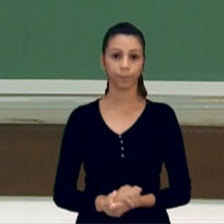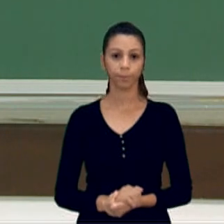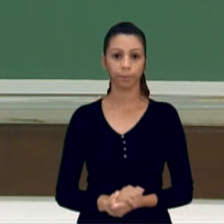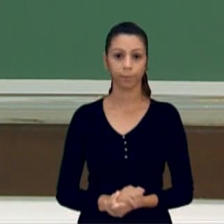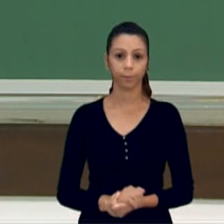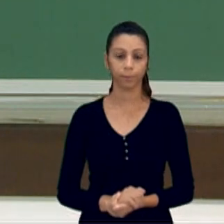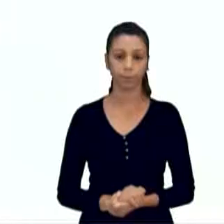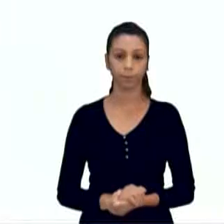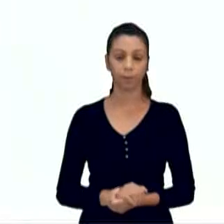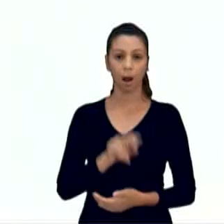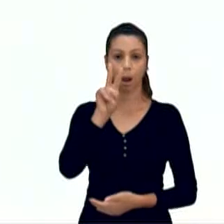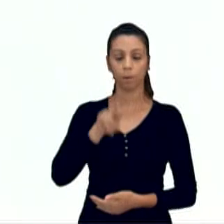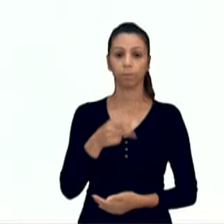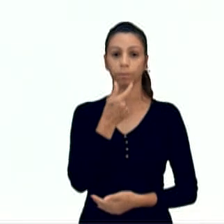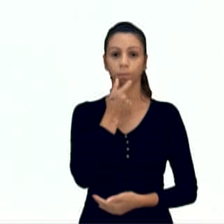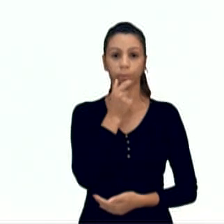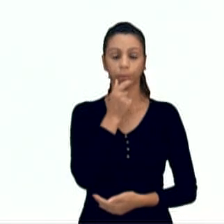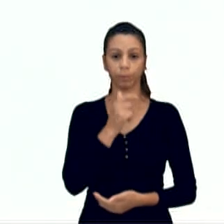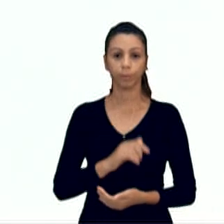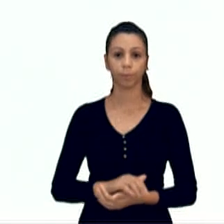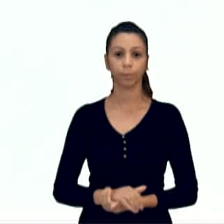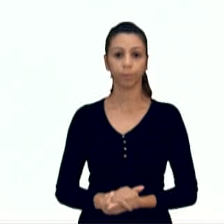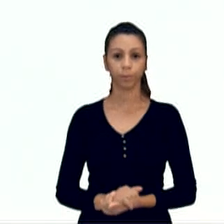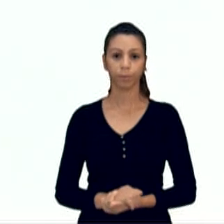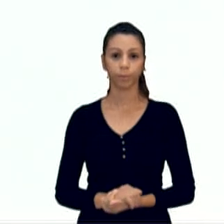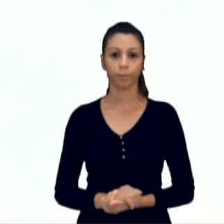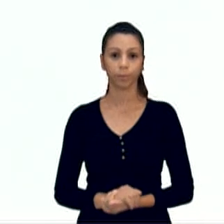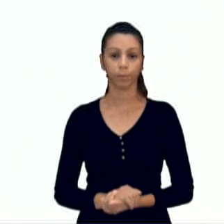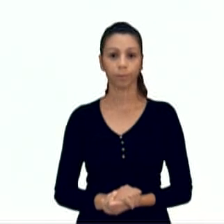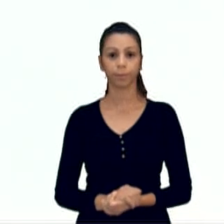Number 1. Watch the verbs and